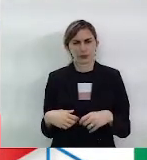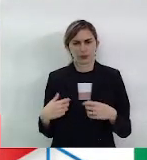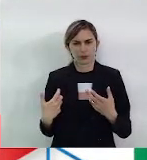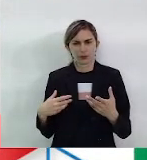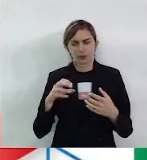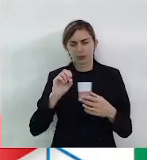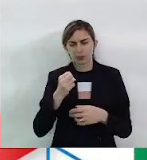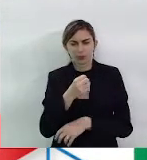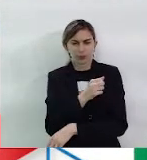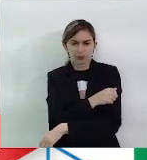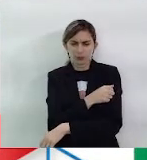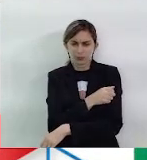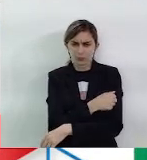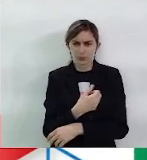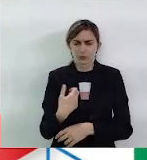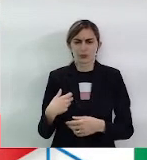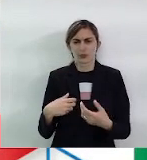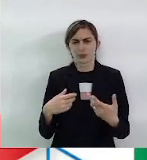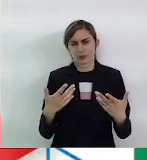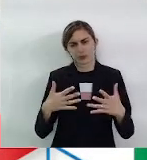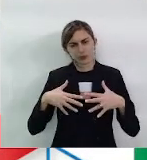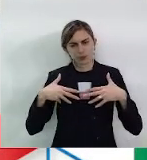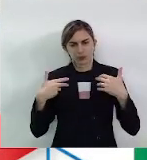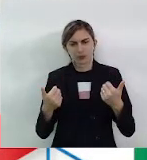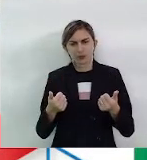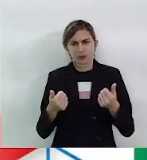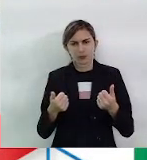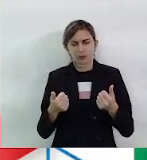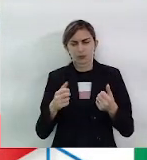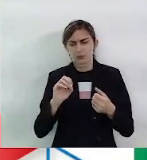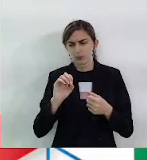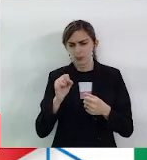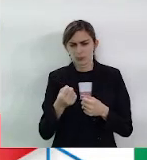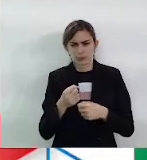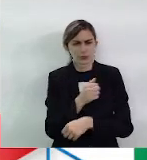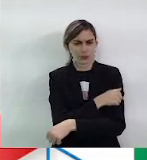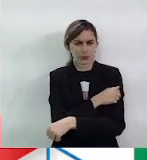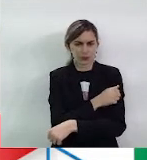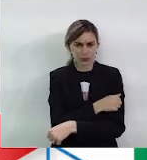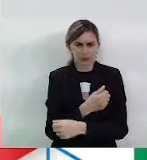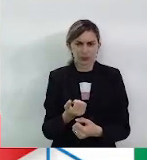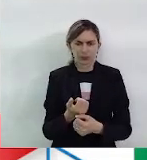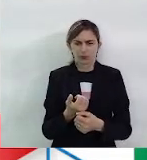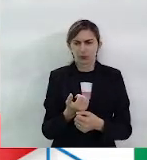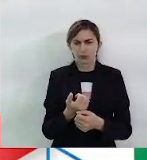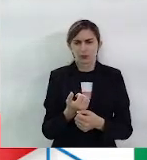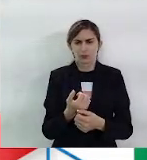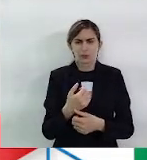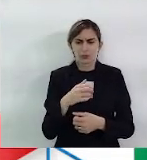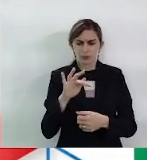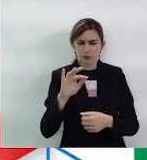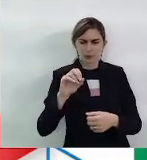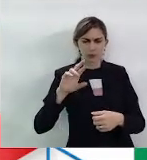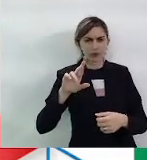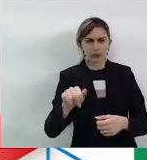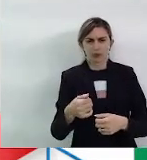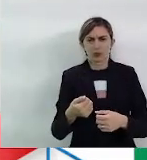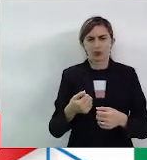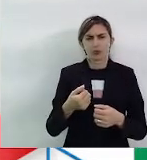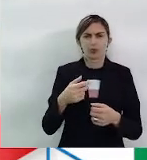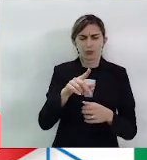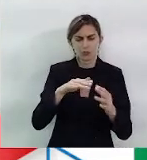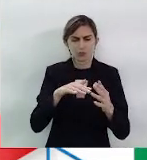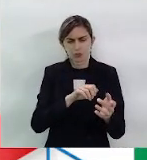Os alunos, ou melhor, os alunos indisciplinados foram suspensos